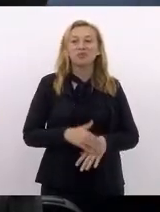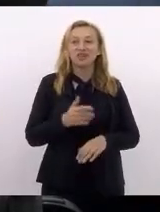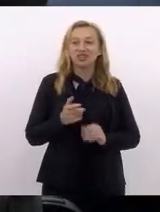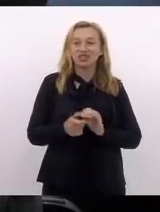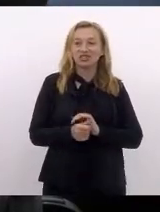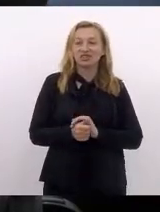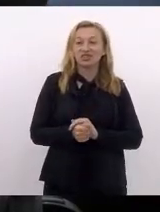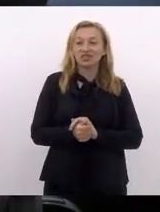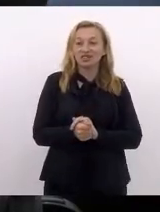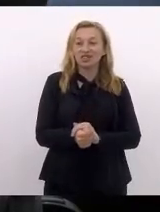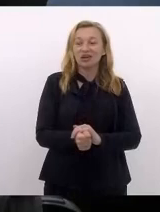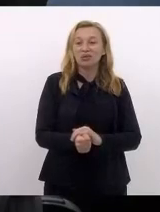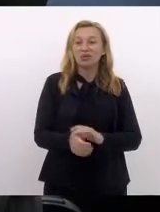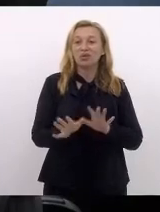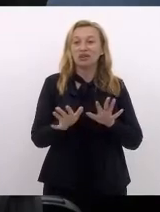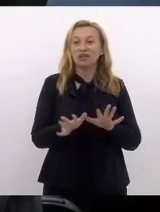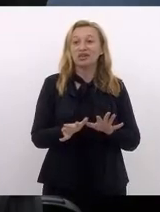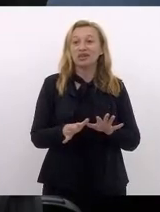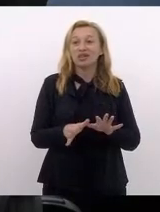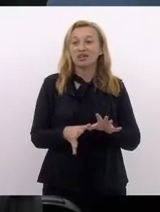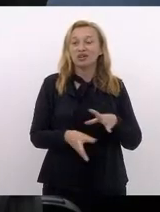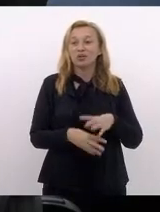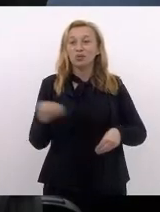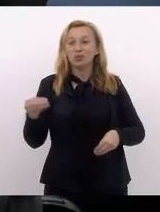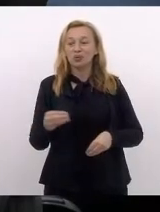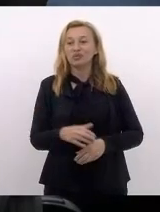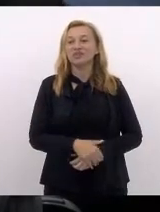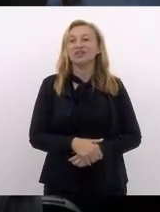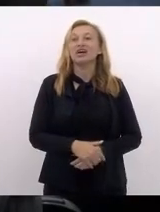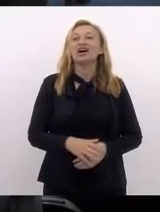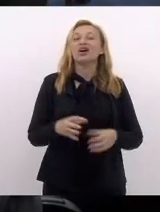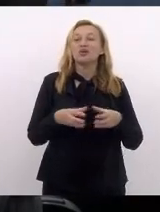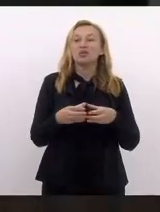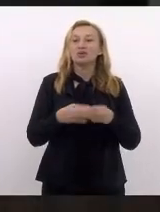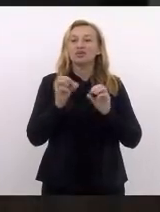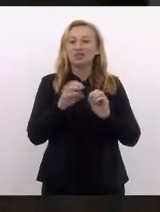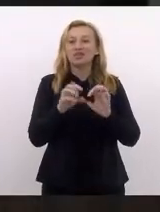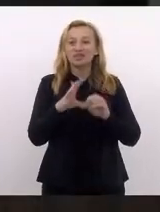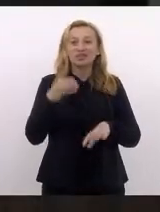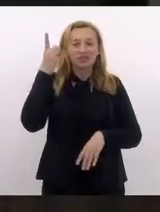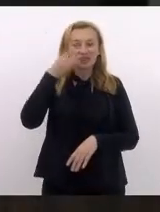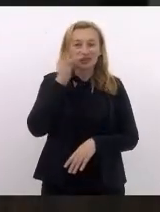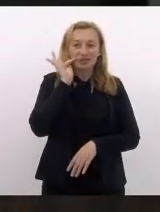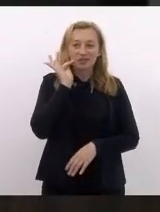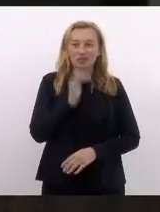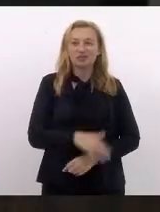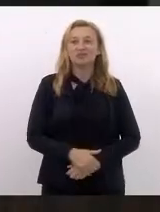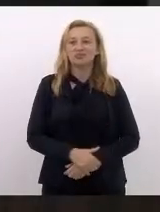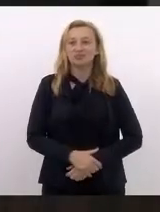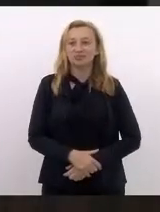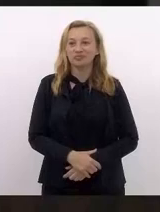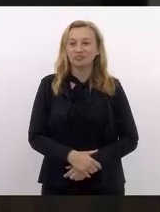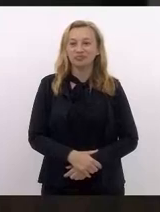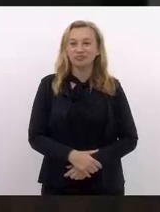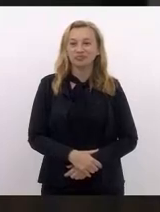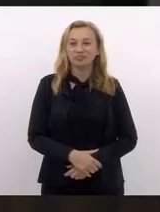Aqui voa violência e ela começou a educação Deputado Flávio serafini